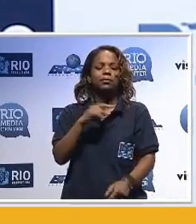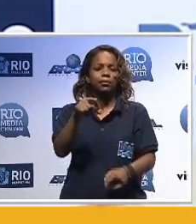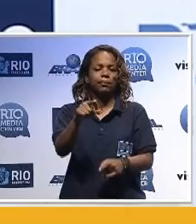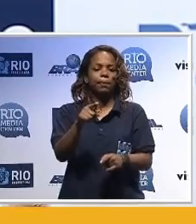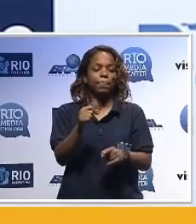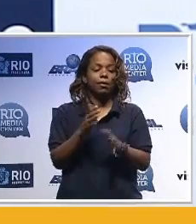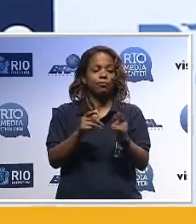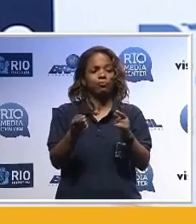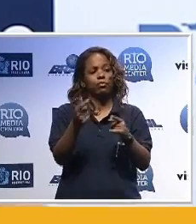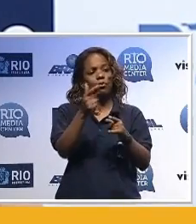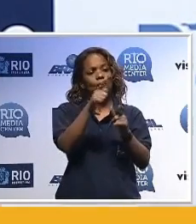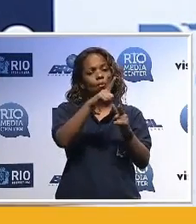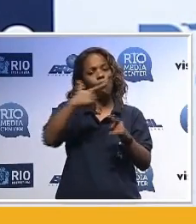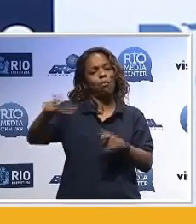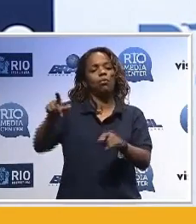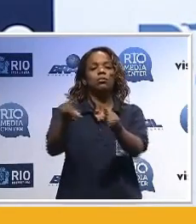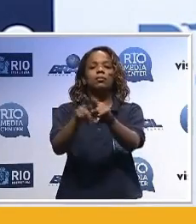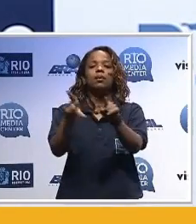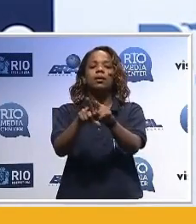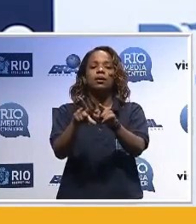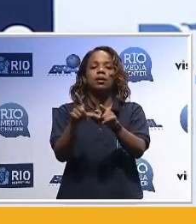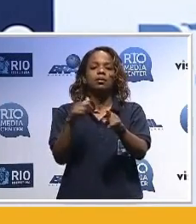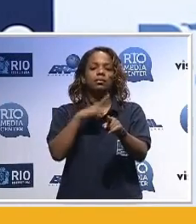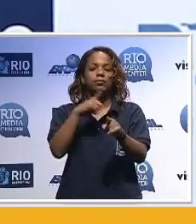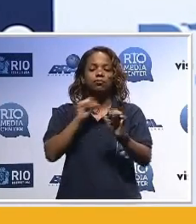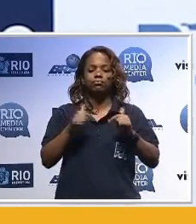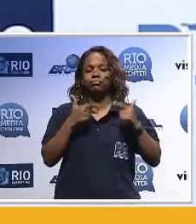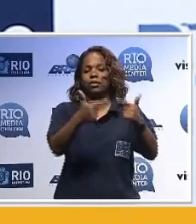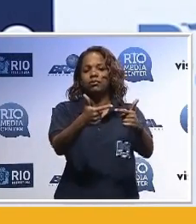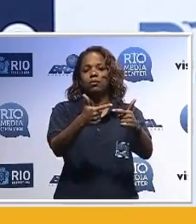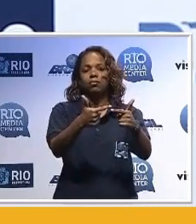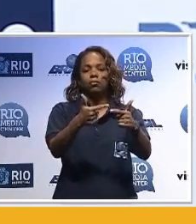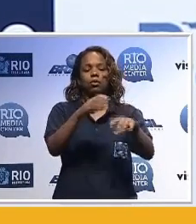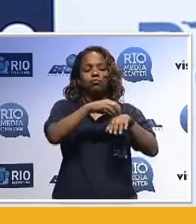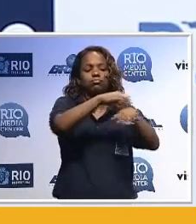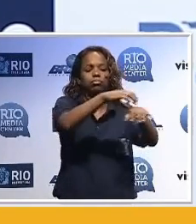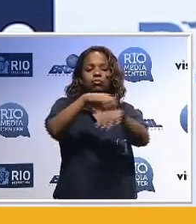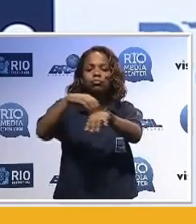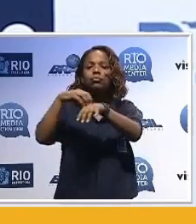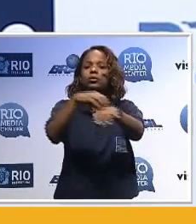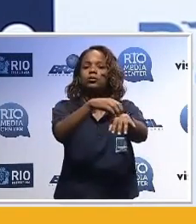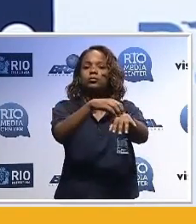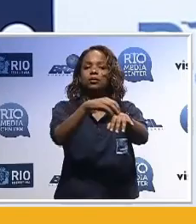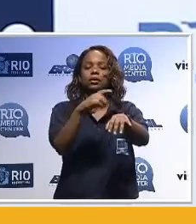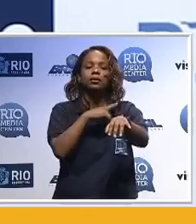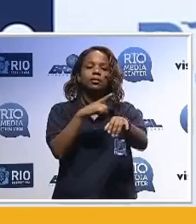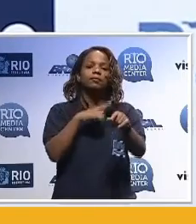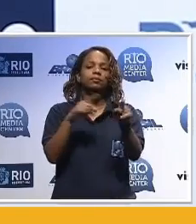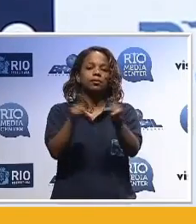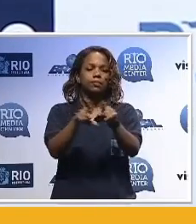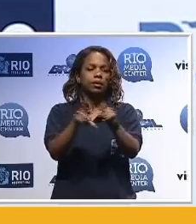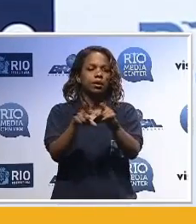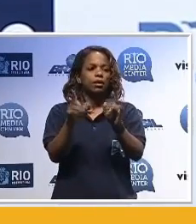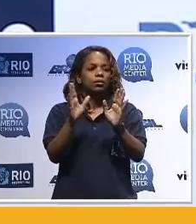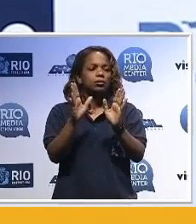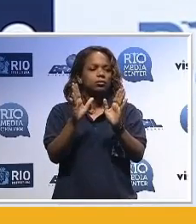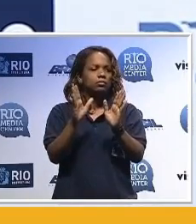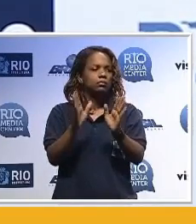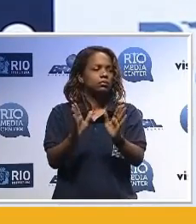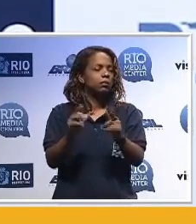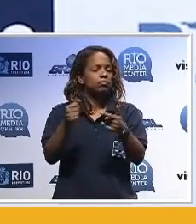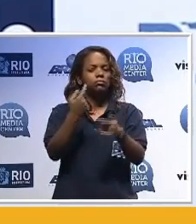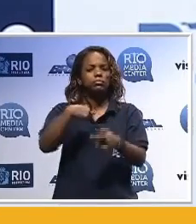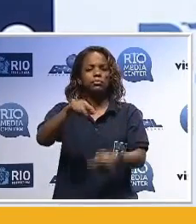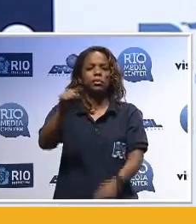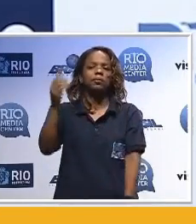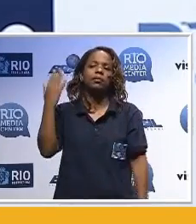outro eixo, que é o eixo dos serviços turísticos. Nesse eixo, com vistas a isso, a gente lançou a semana